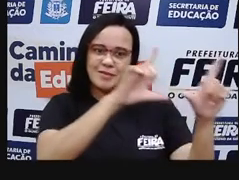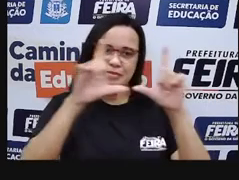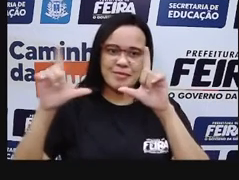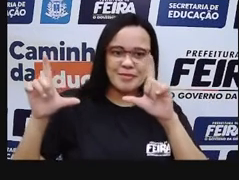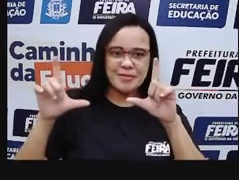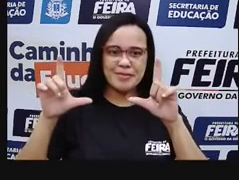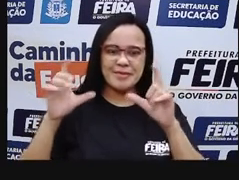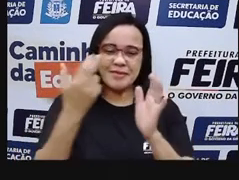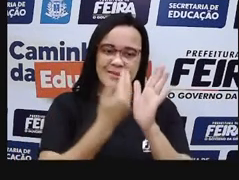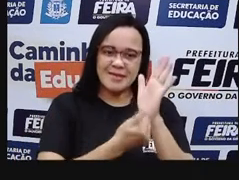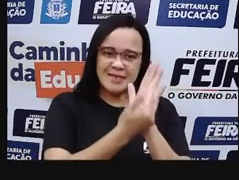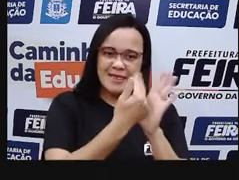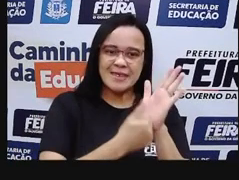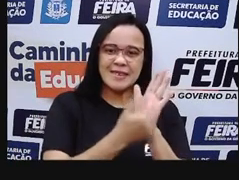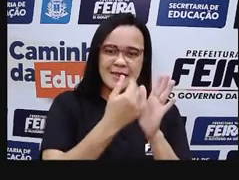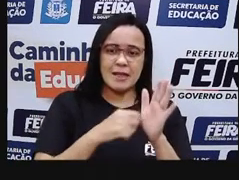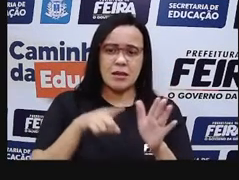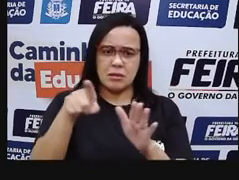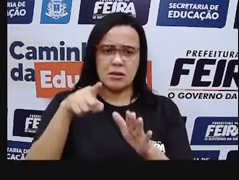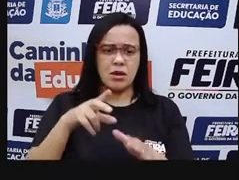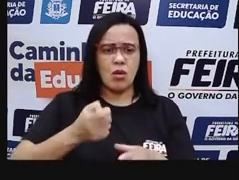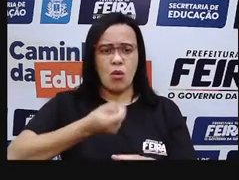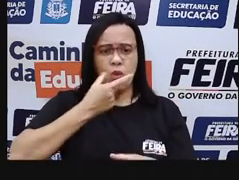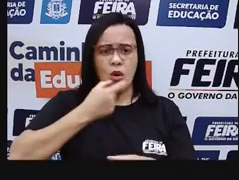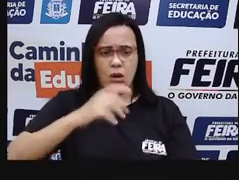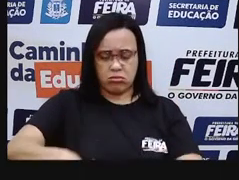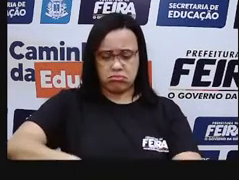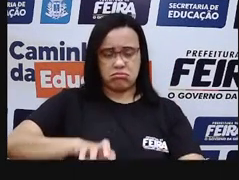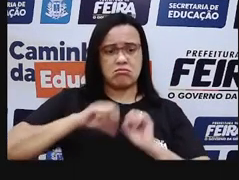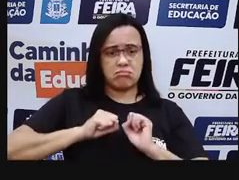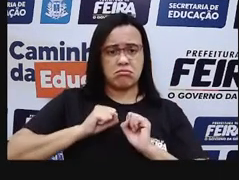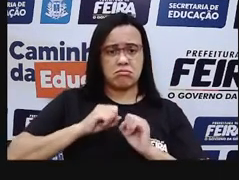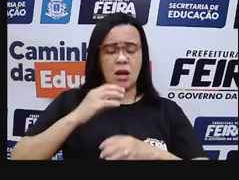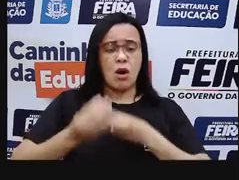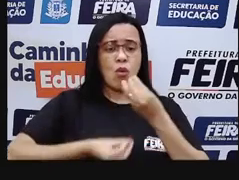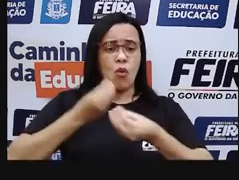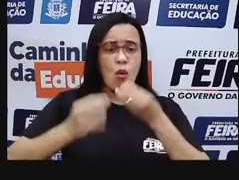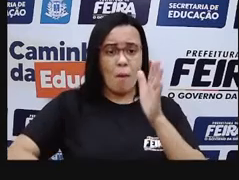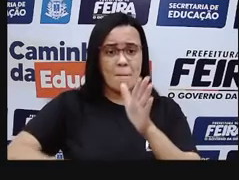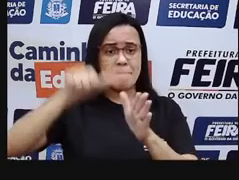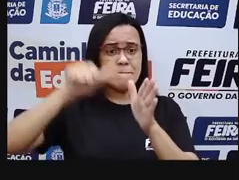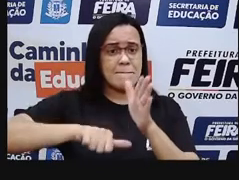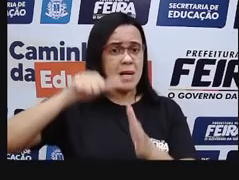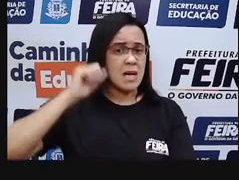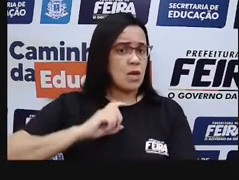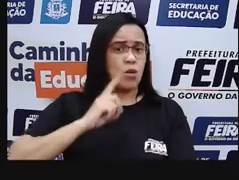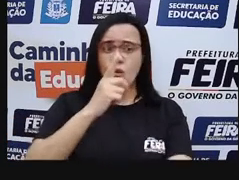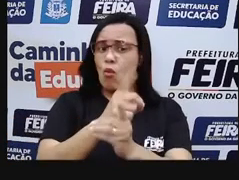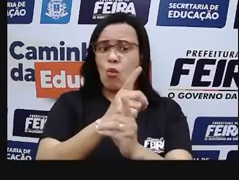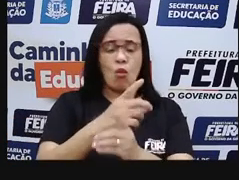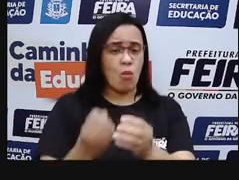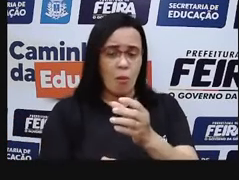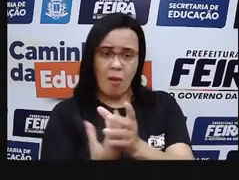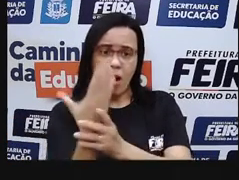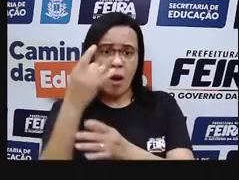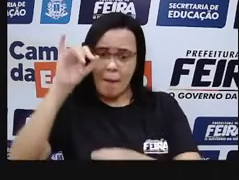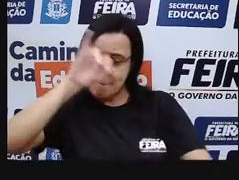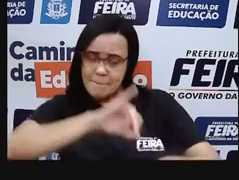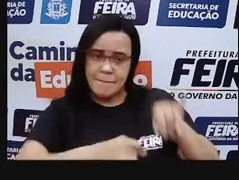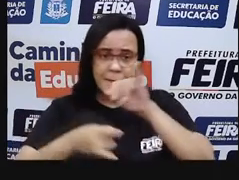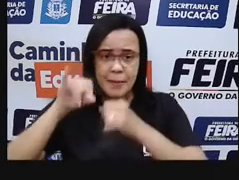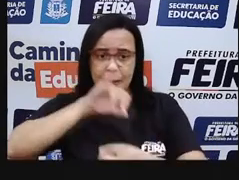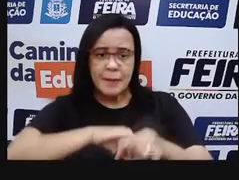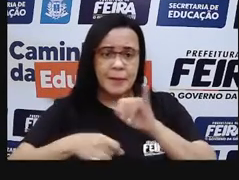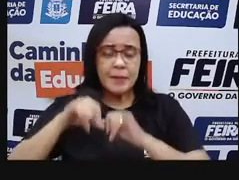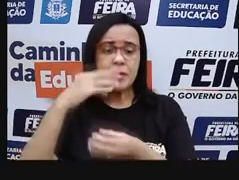antibiótico primeiro antibiótico né escrito identificado e produzido pelo ser humano